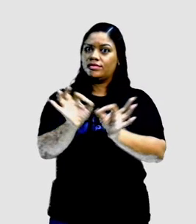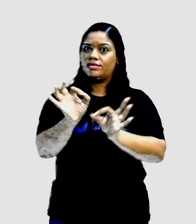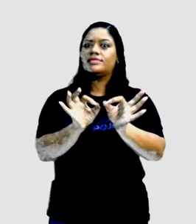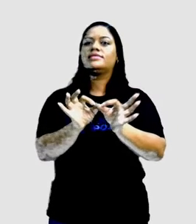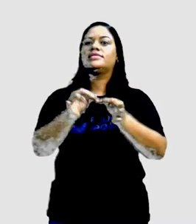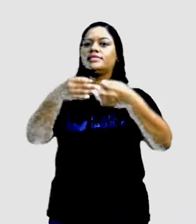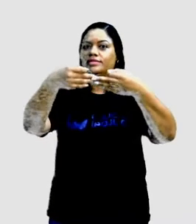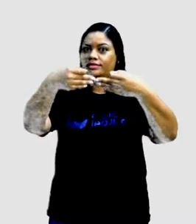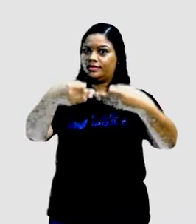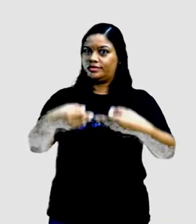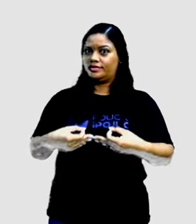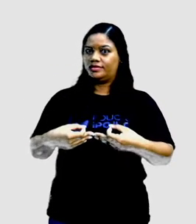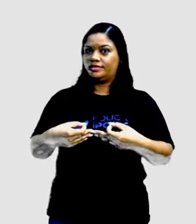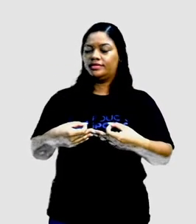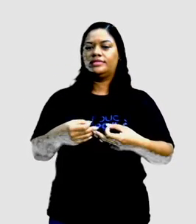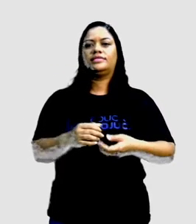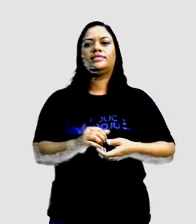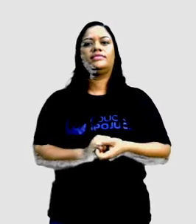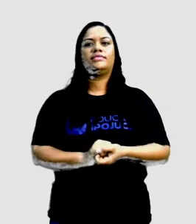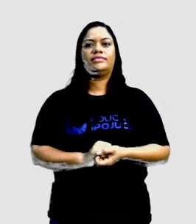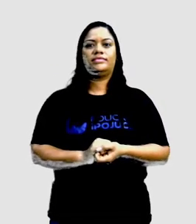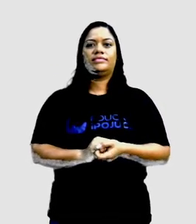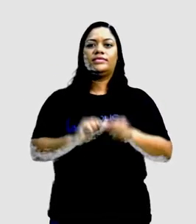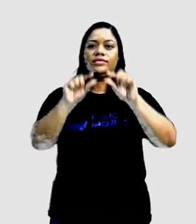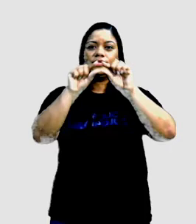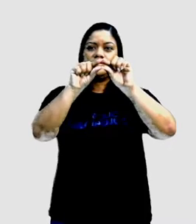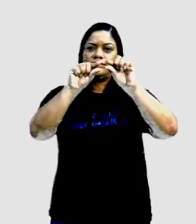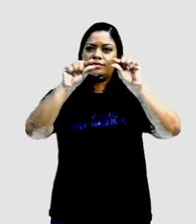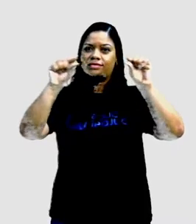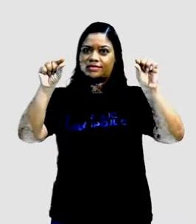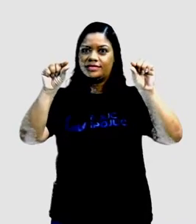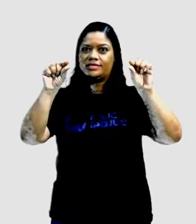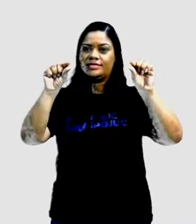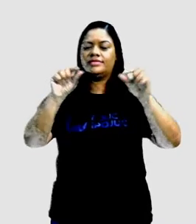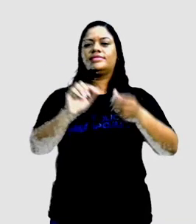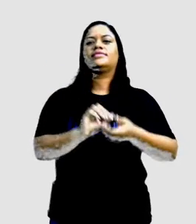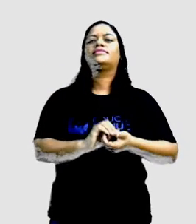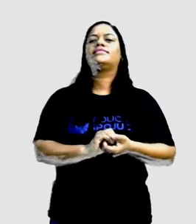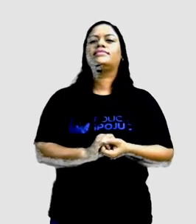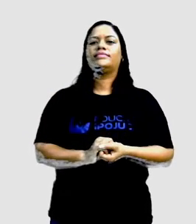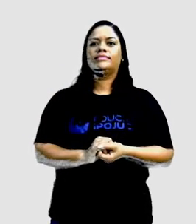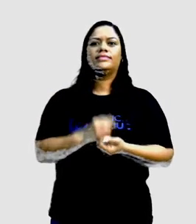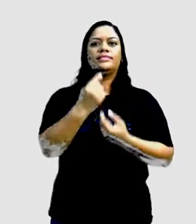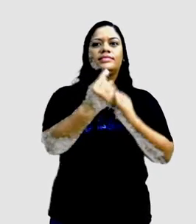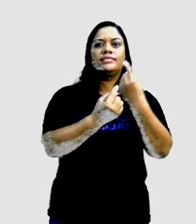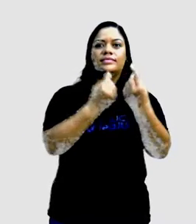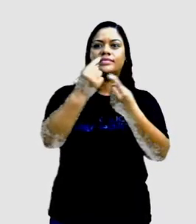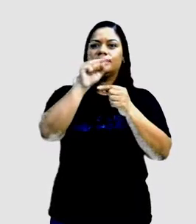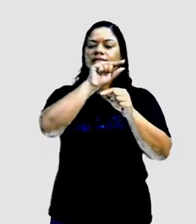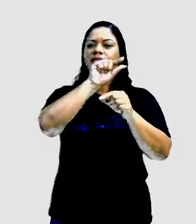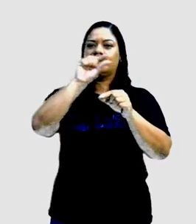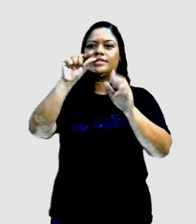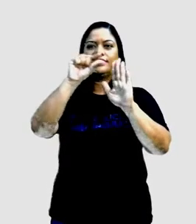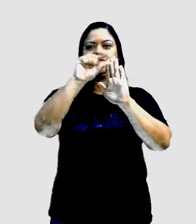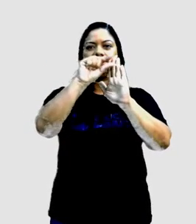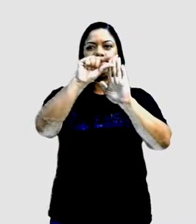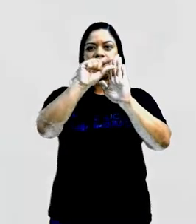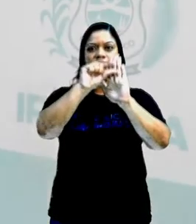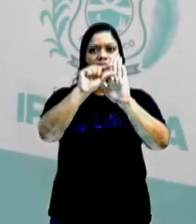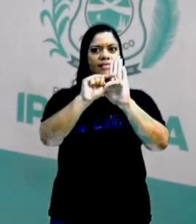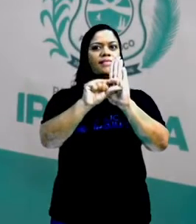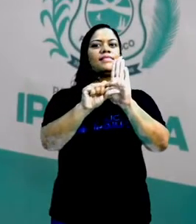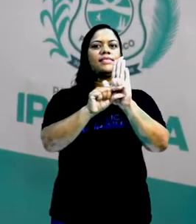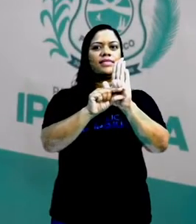no texto, não é? O verso é a menor parte de um poema e cada linha, né, de um